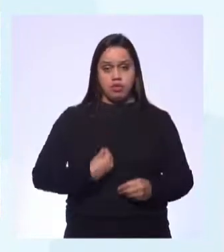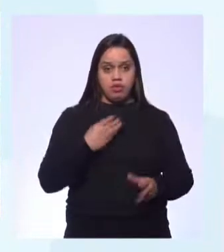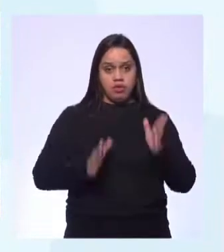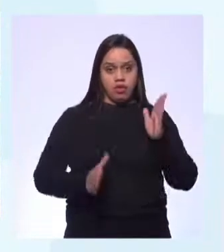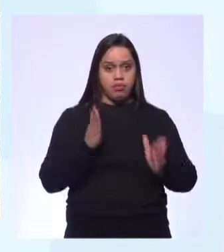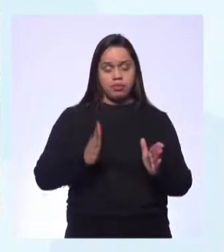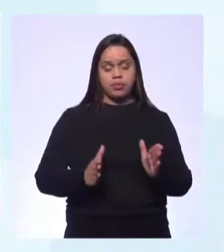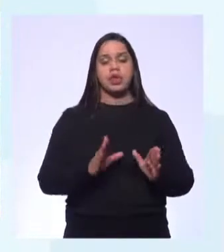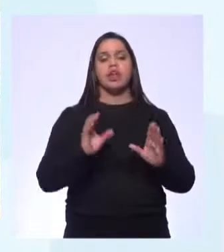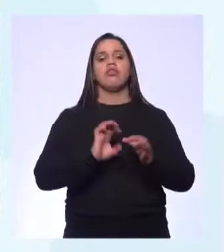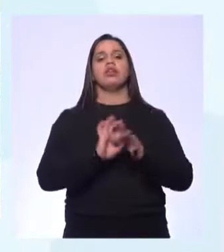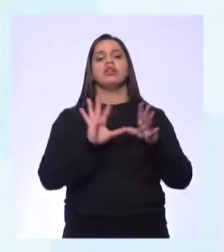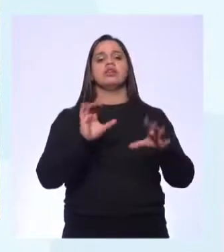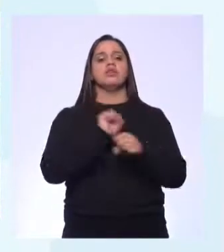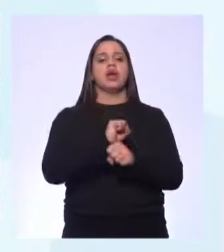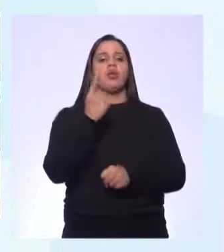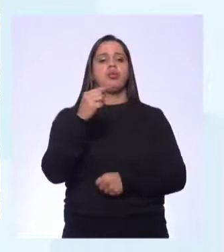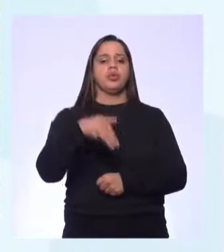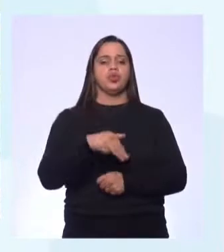para vocês 1 minuto no chat.